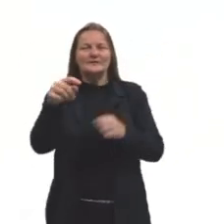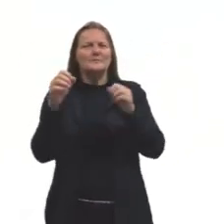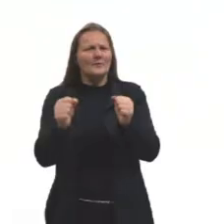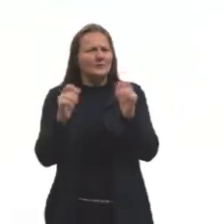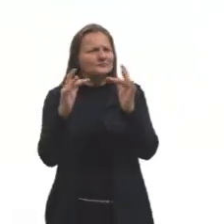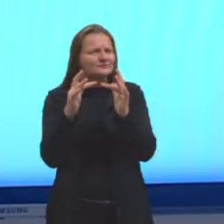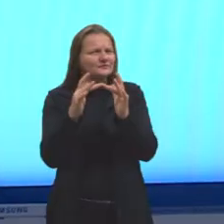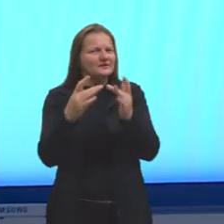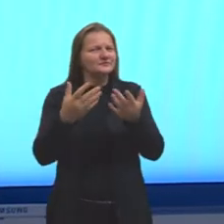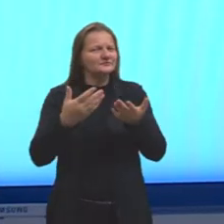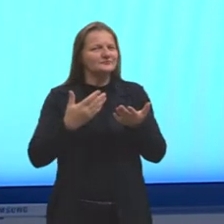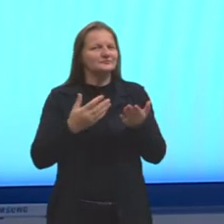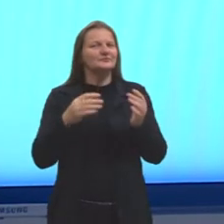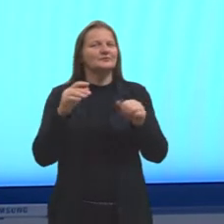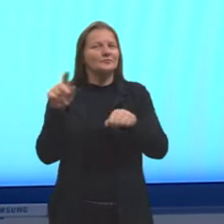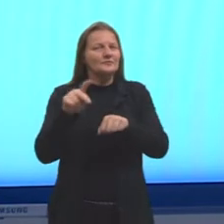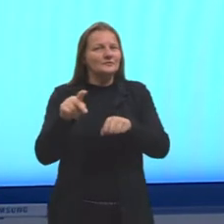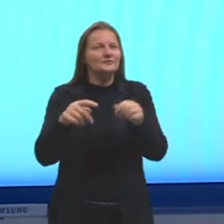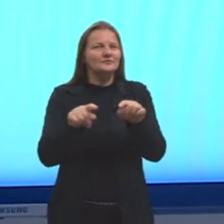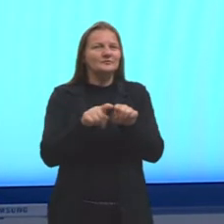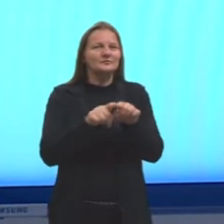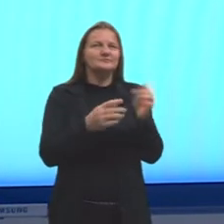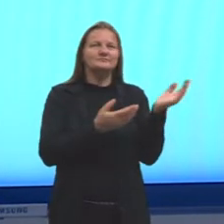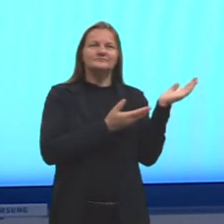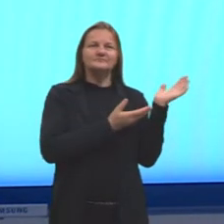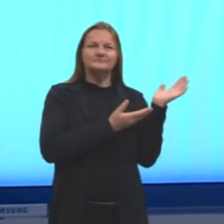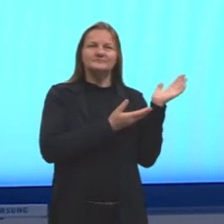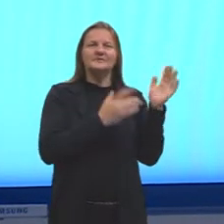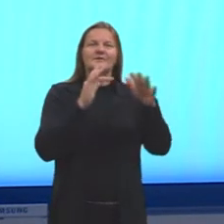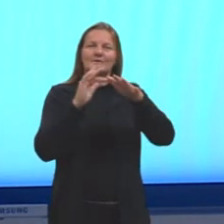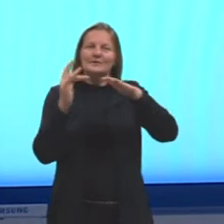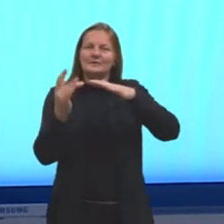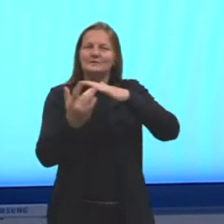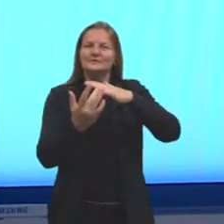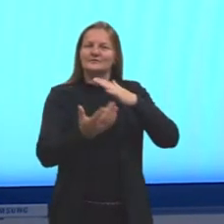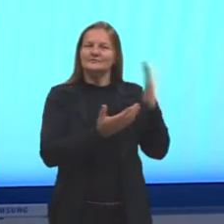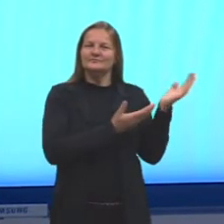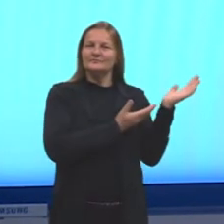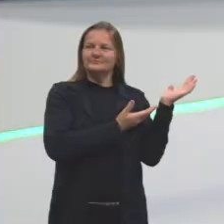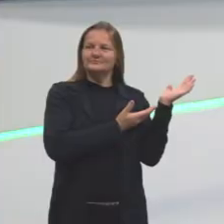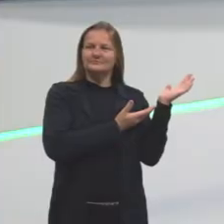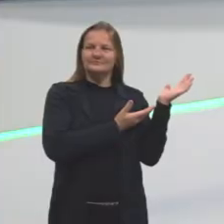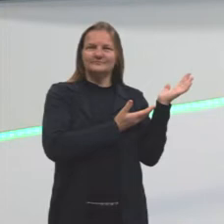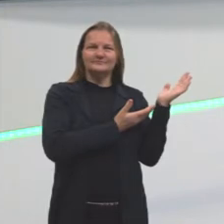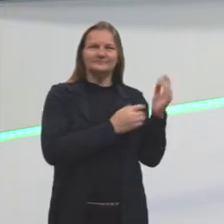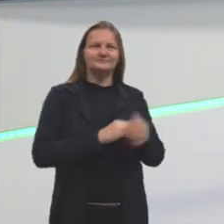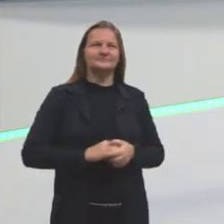comigo né com os outros professores através das nossas redes sociais